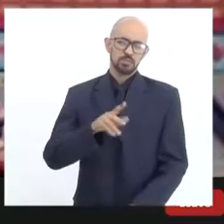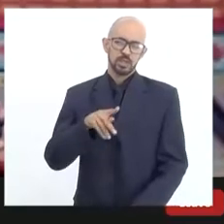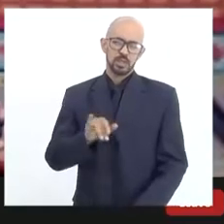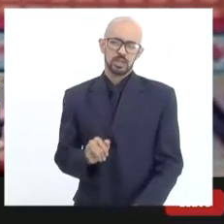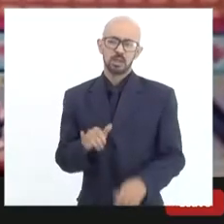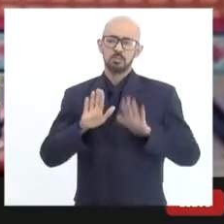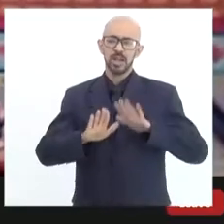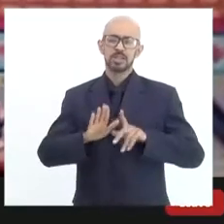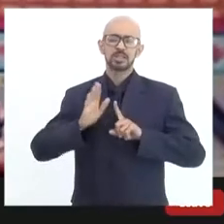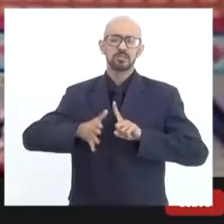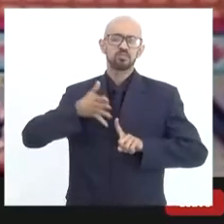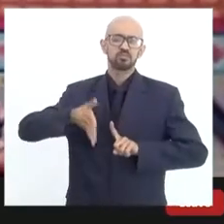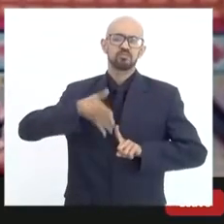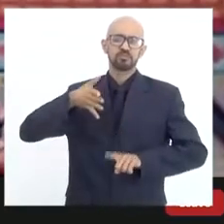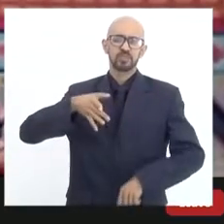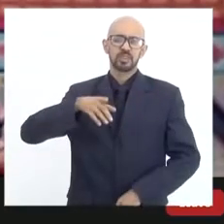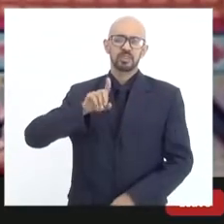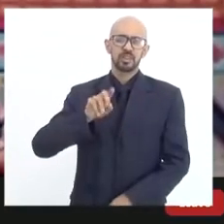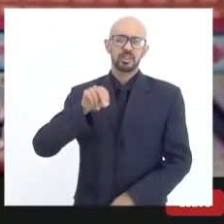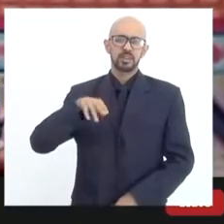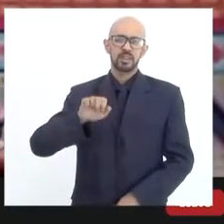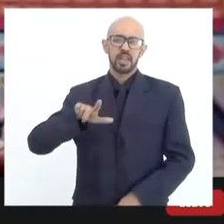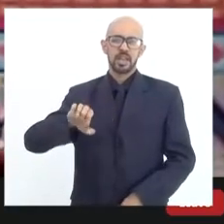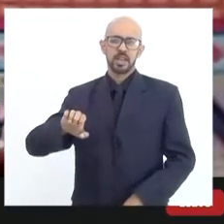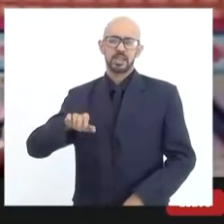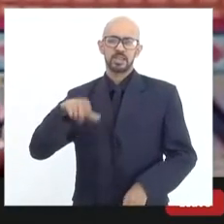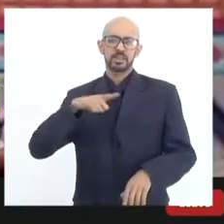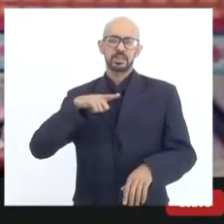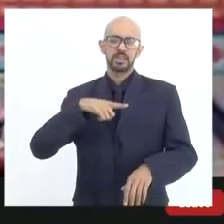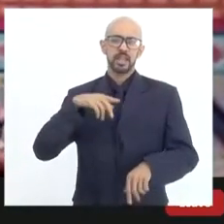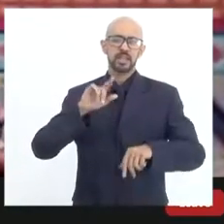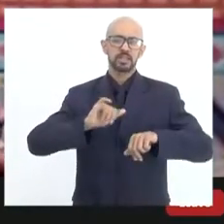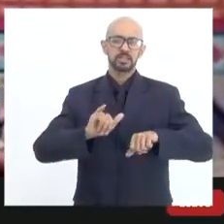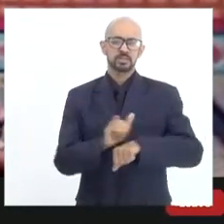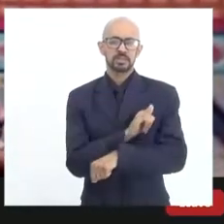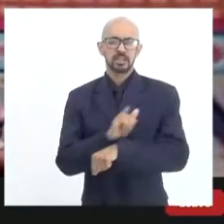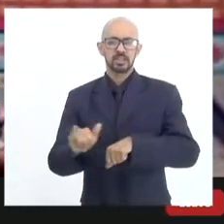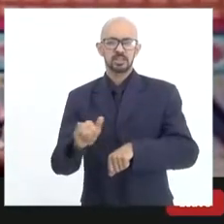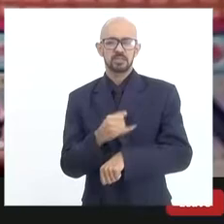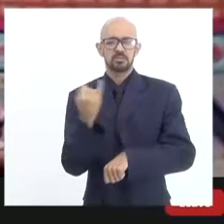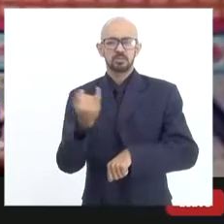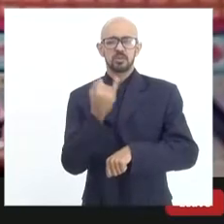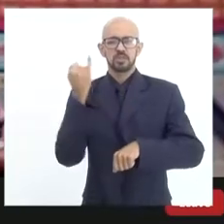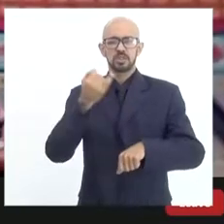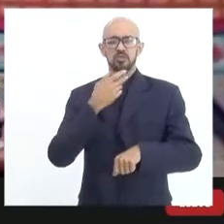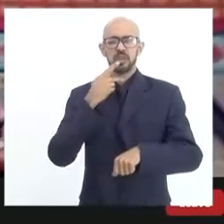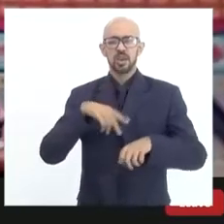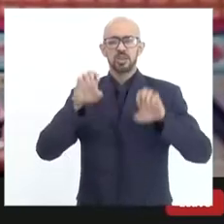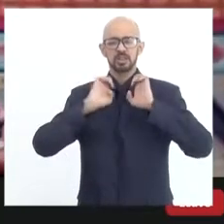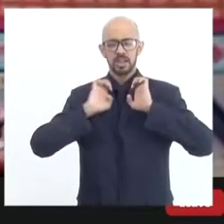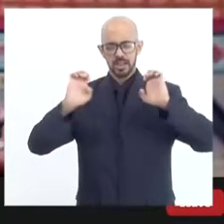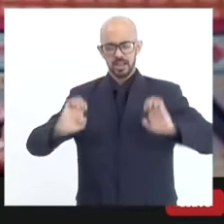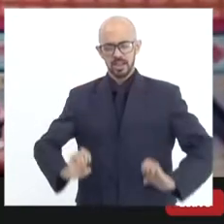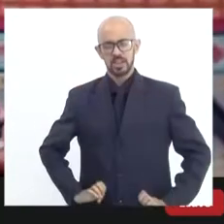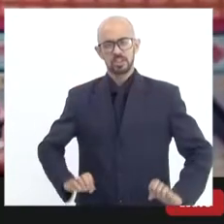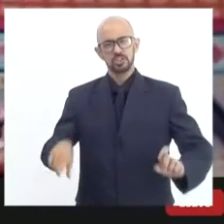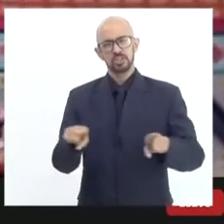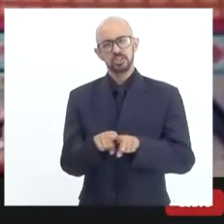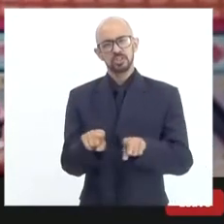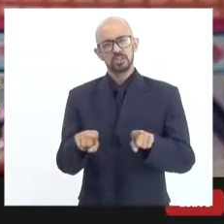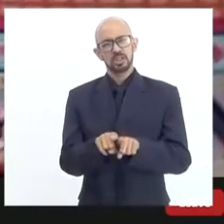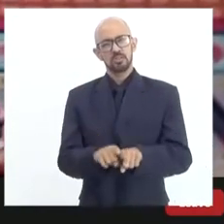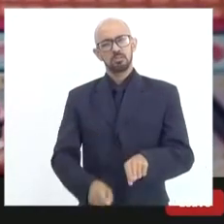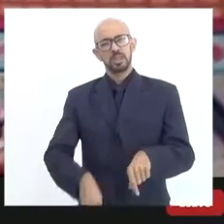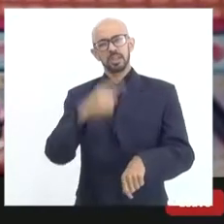doutora Daniele, ela traz elementos muito importantes da importância da ética e da estética negra nesses espaços de